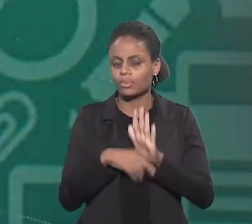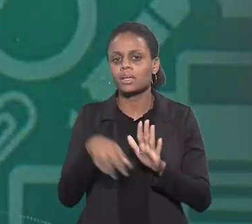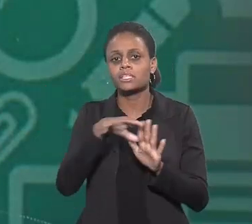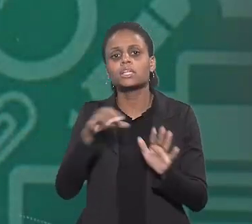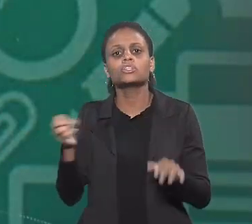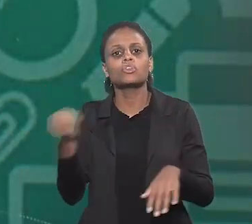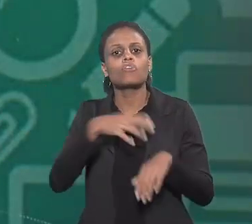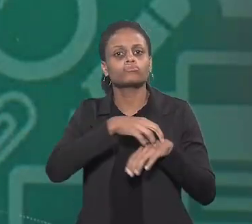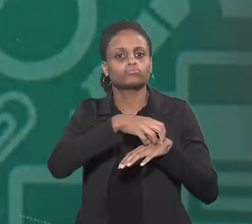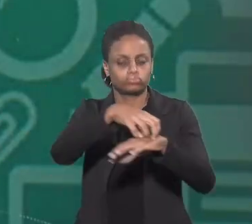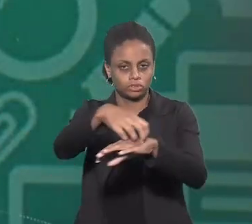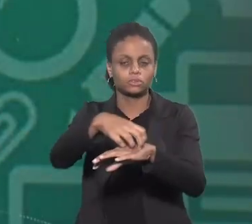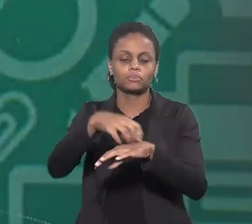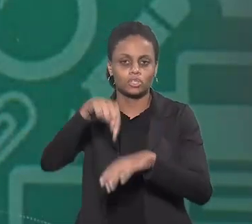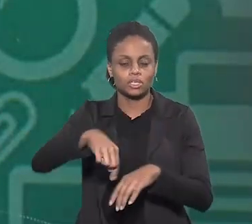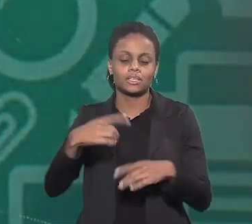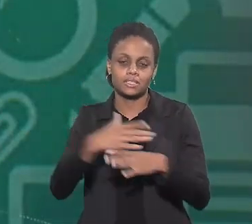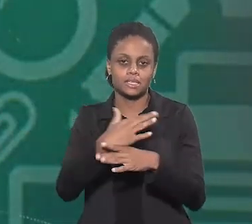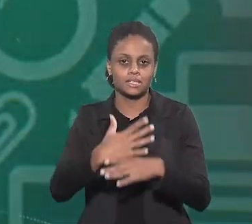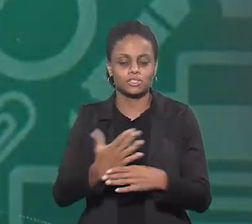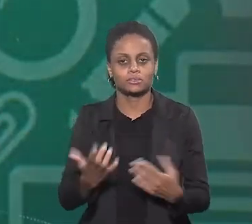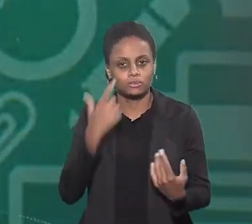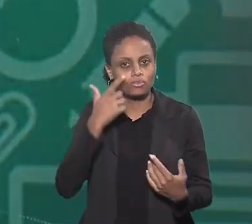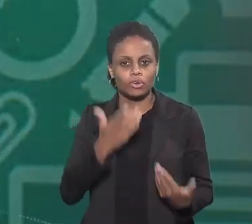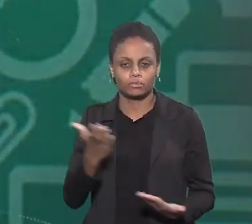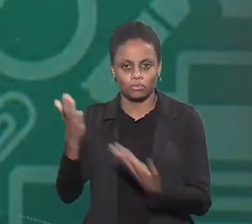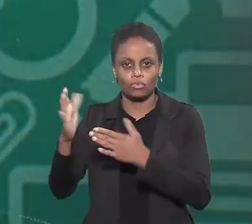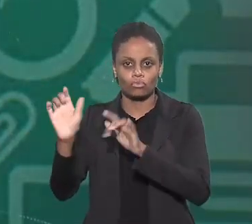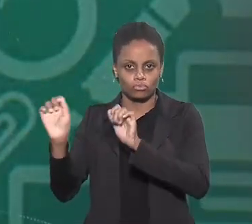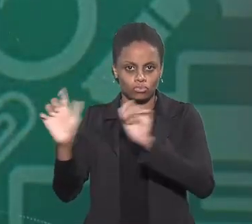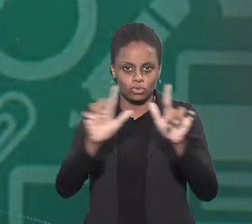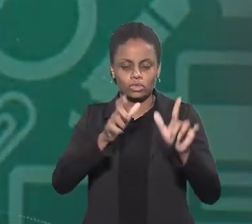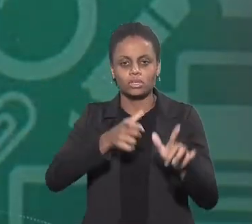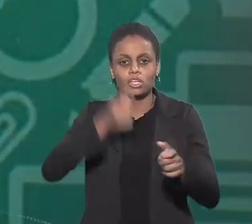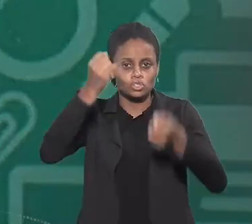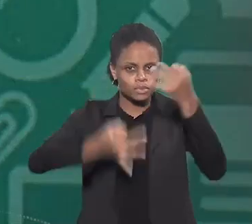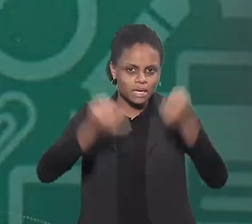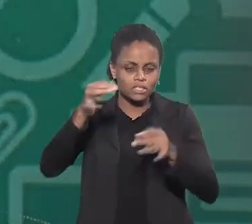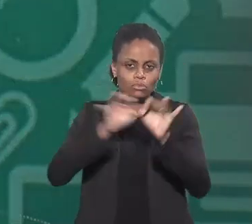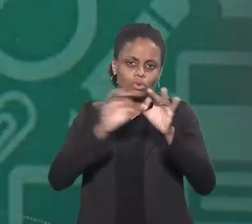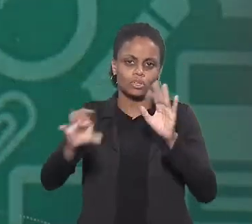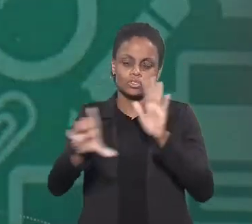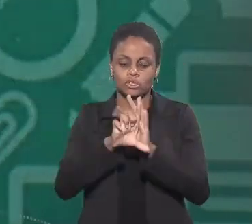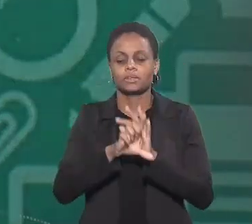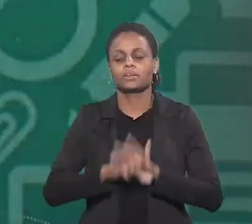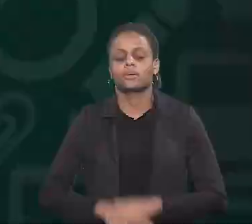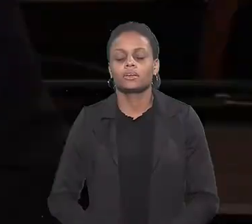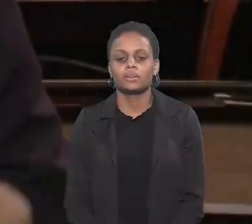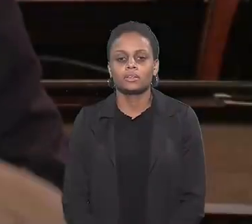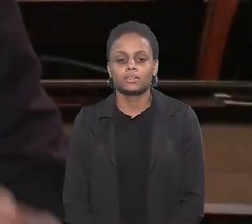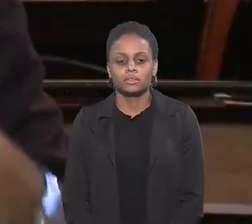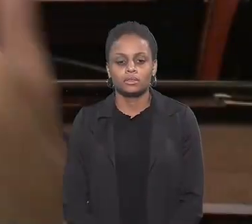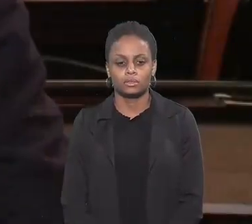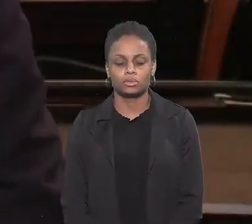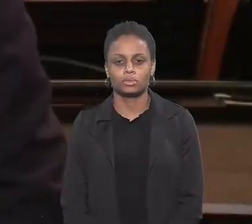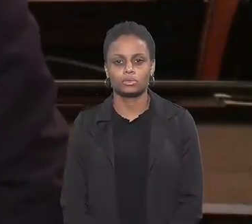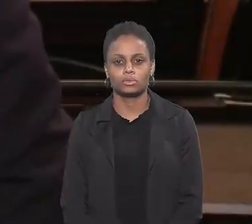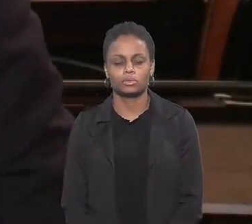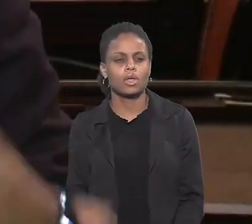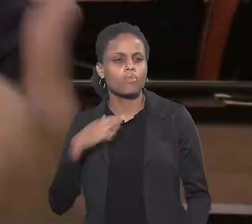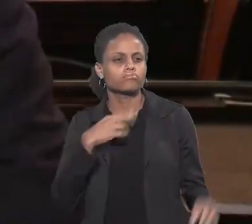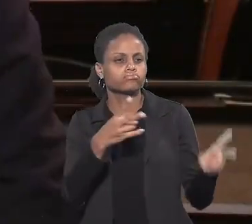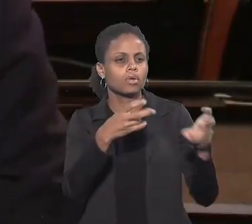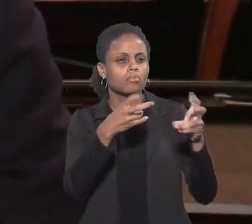regulamentação desse novo meio de transporte aqui na cidade. Vamos assistir essa explicação desse projeto de lei dele. Eu